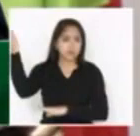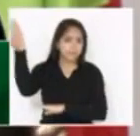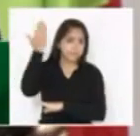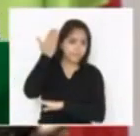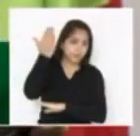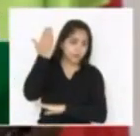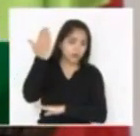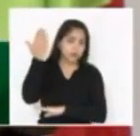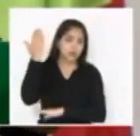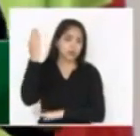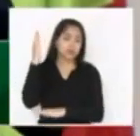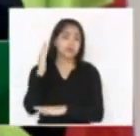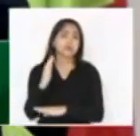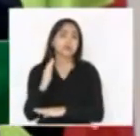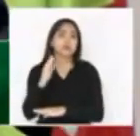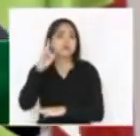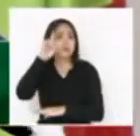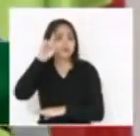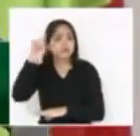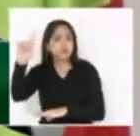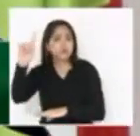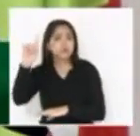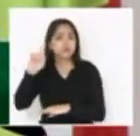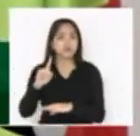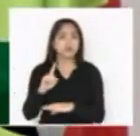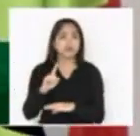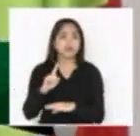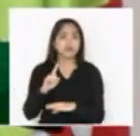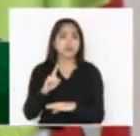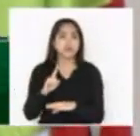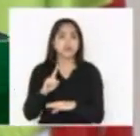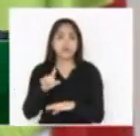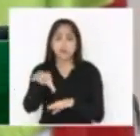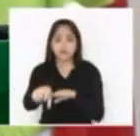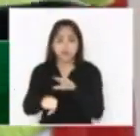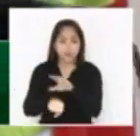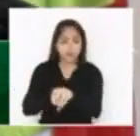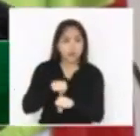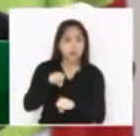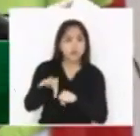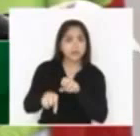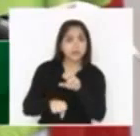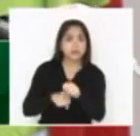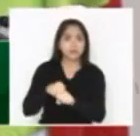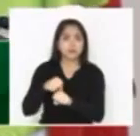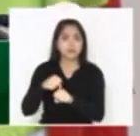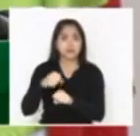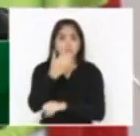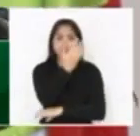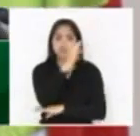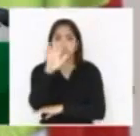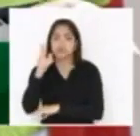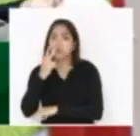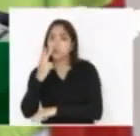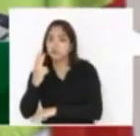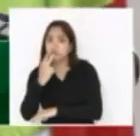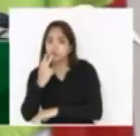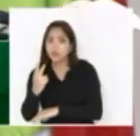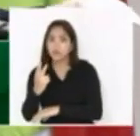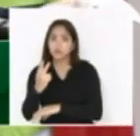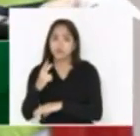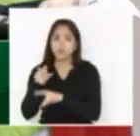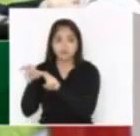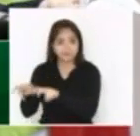Depois de um dia colhendo e carregando pés de fumo, Iraci